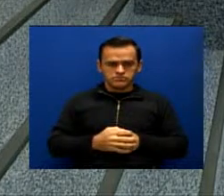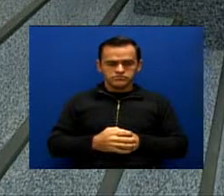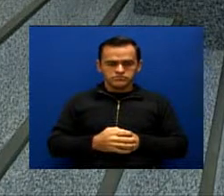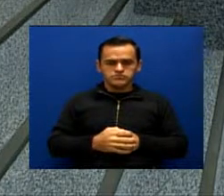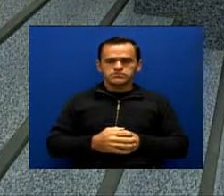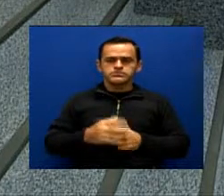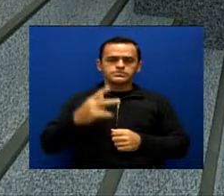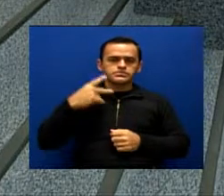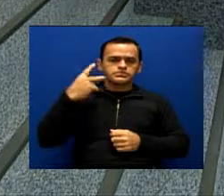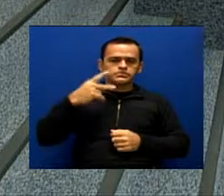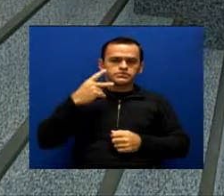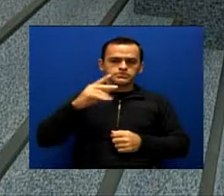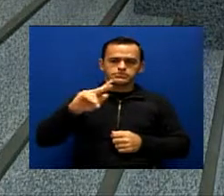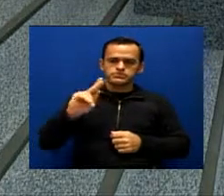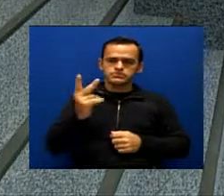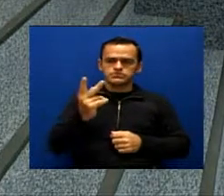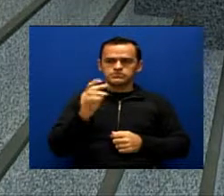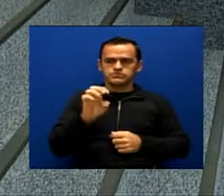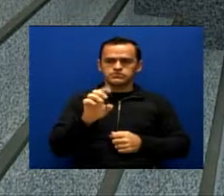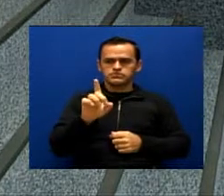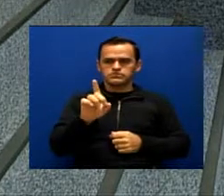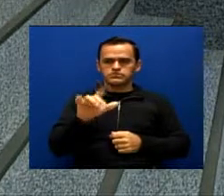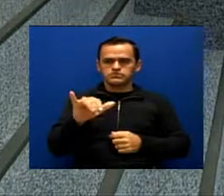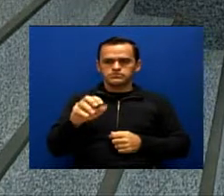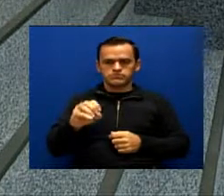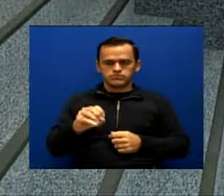Vereador Hélio Brasileiro.